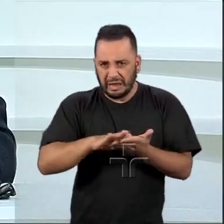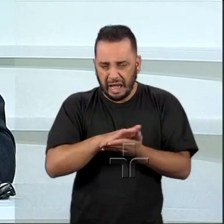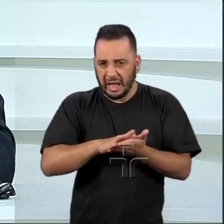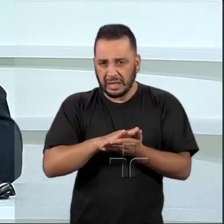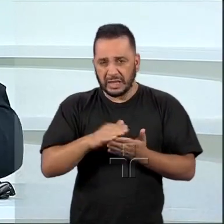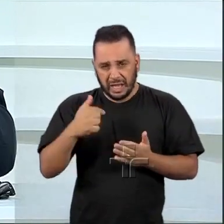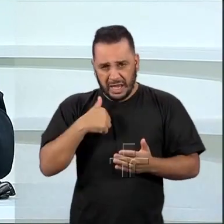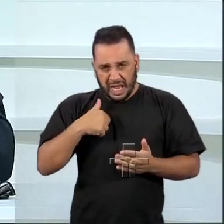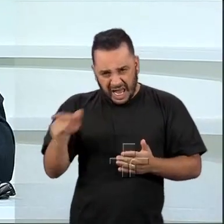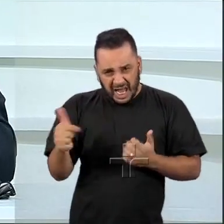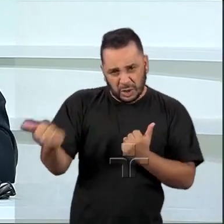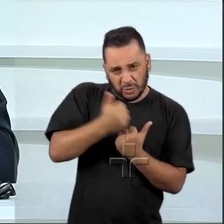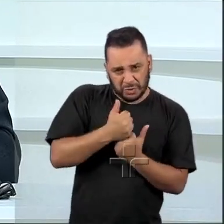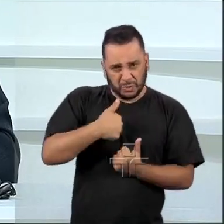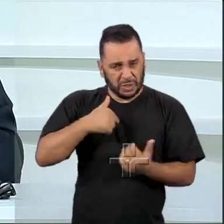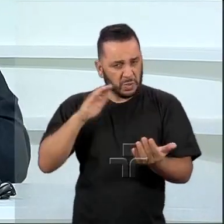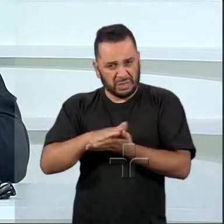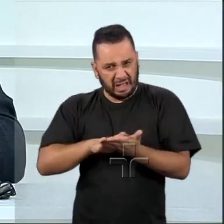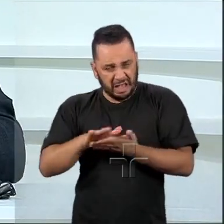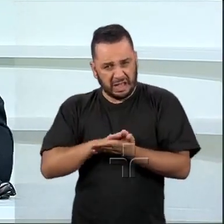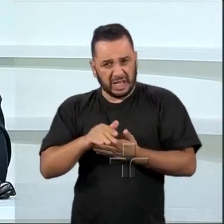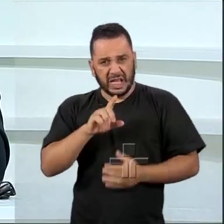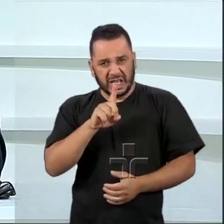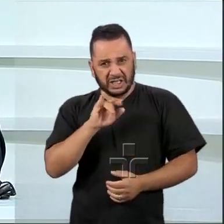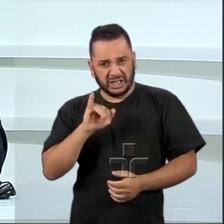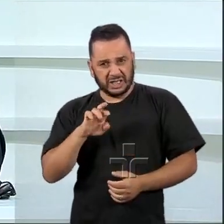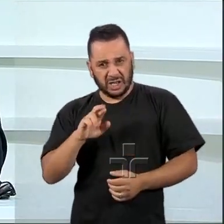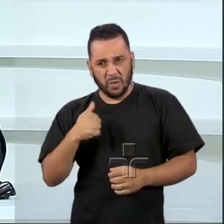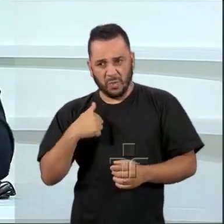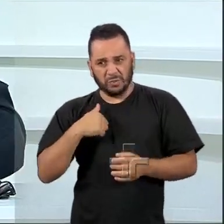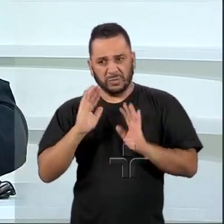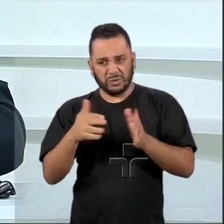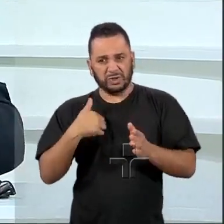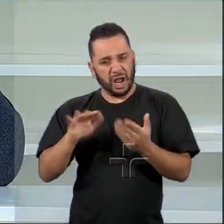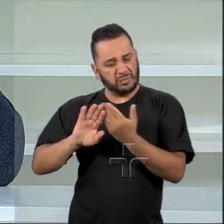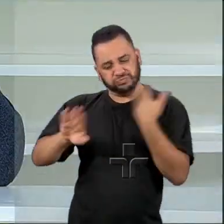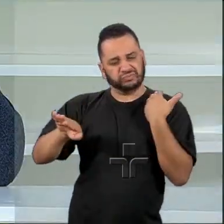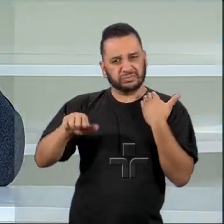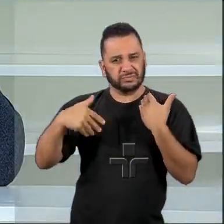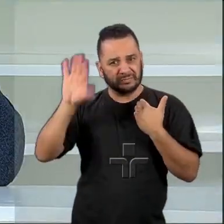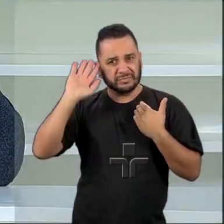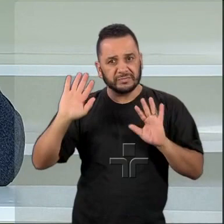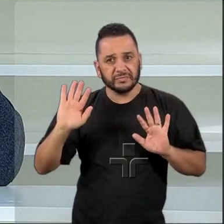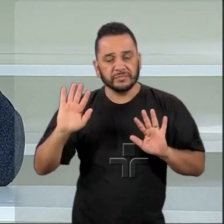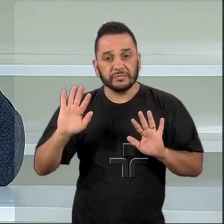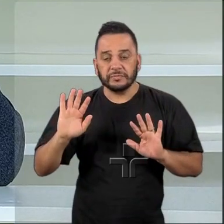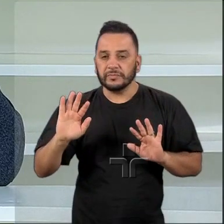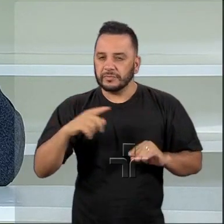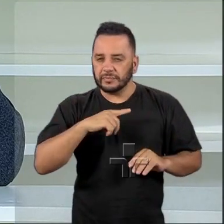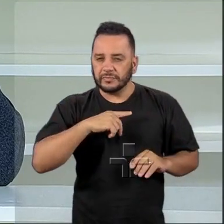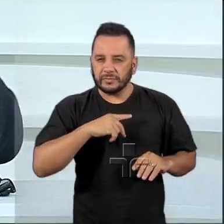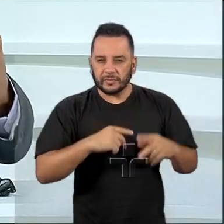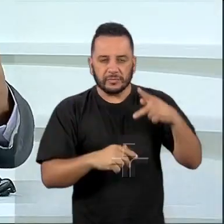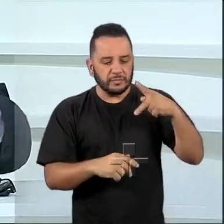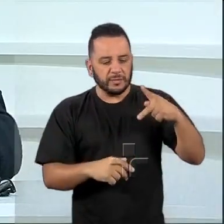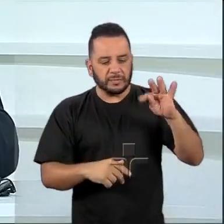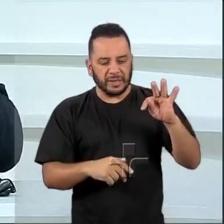nome. Então, o PT, embora concorde contigo que o antissistema e o antipetismo é um pouco diferente, ou se